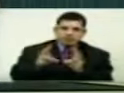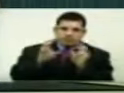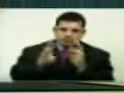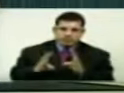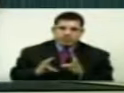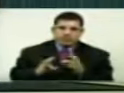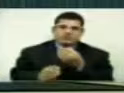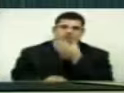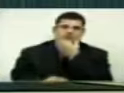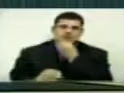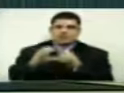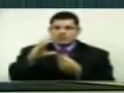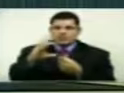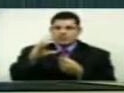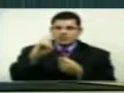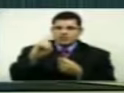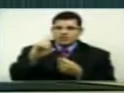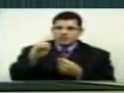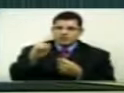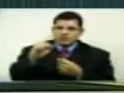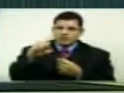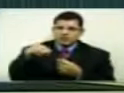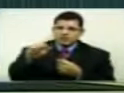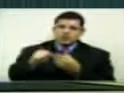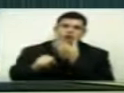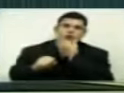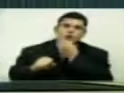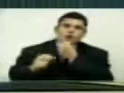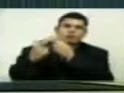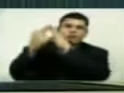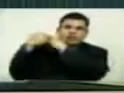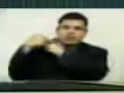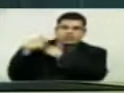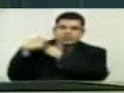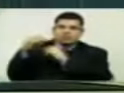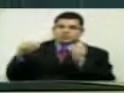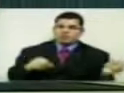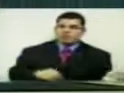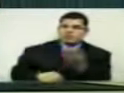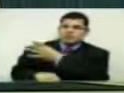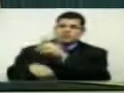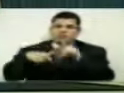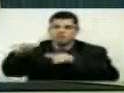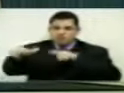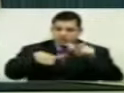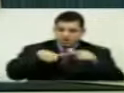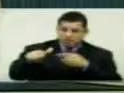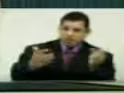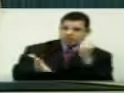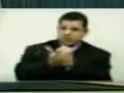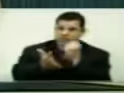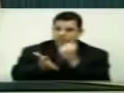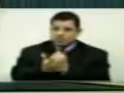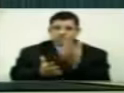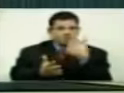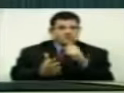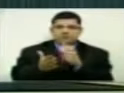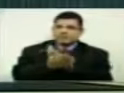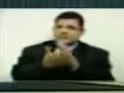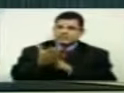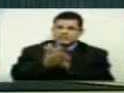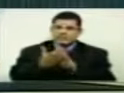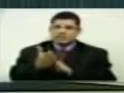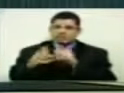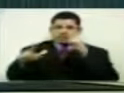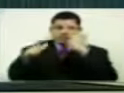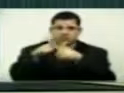da Cosama, agora é o homem responsável por uma nova negociata, que não resolve